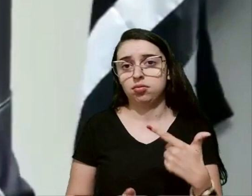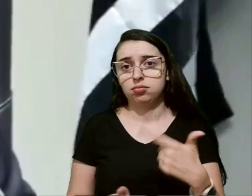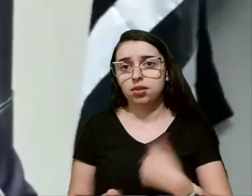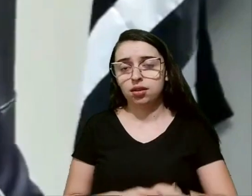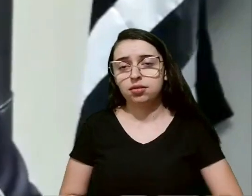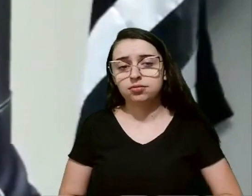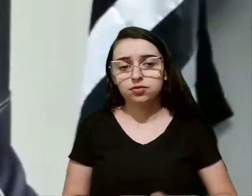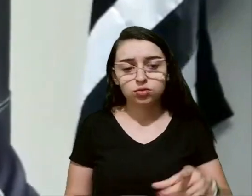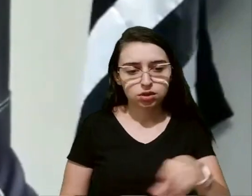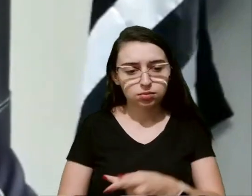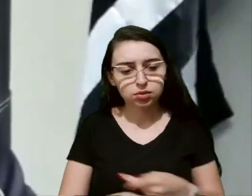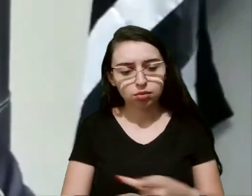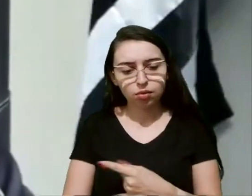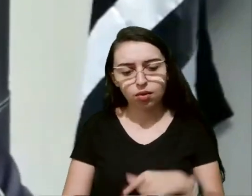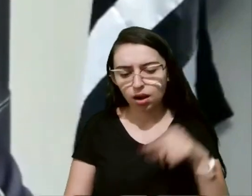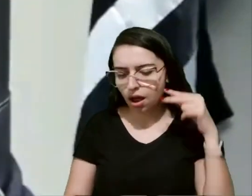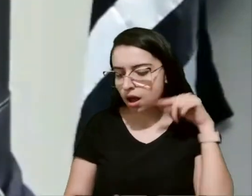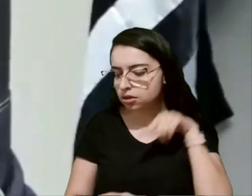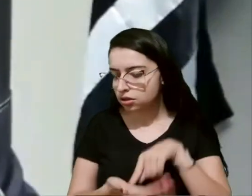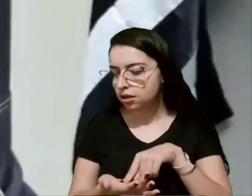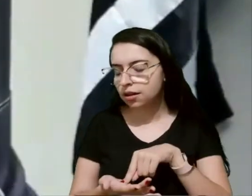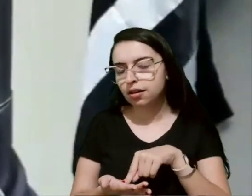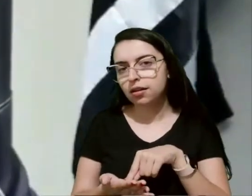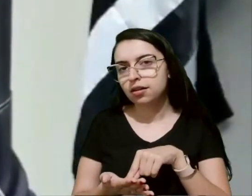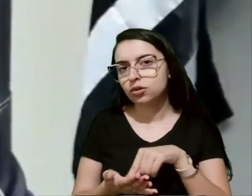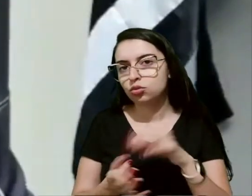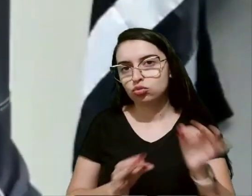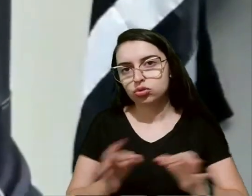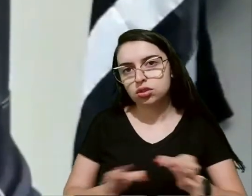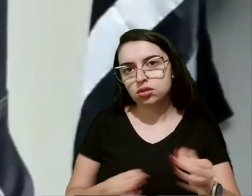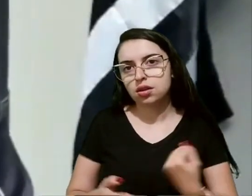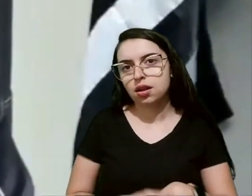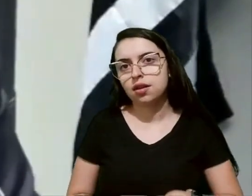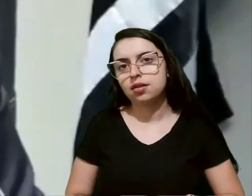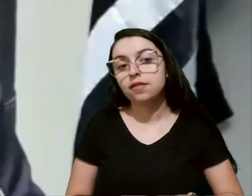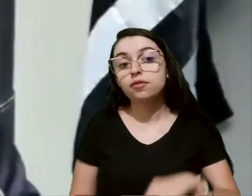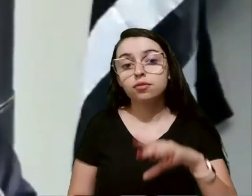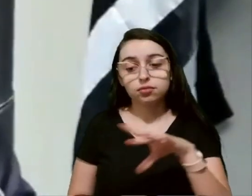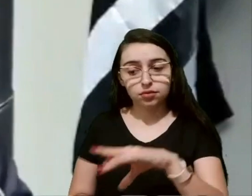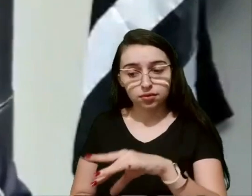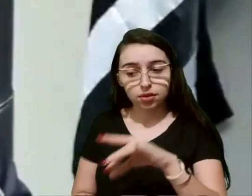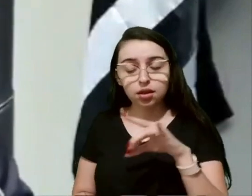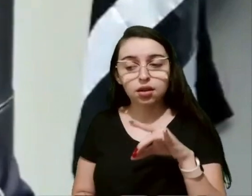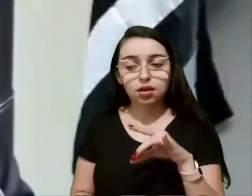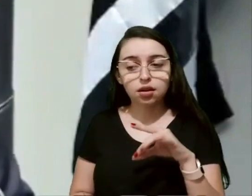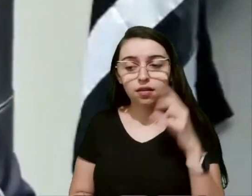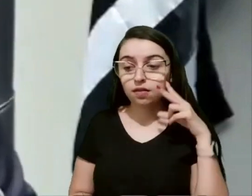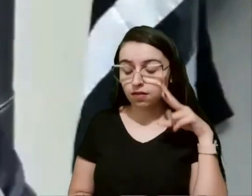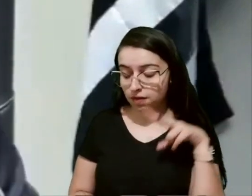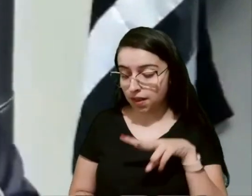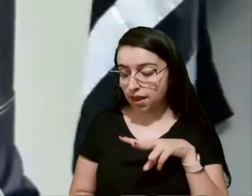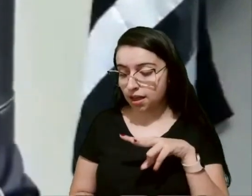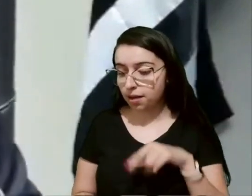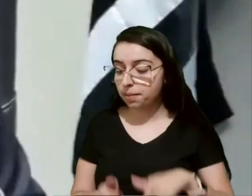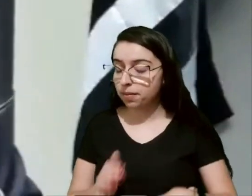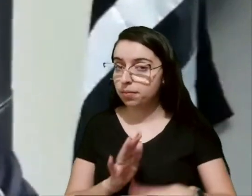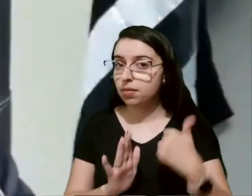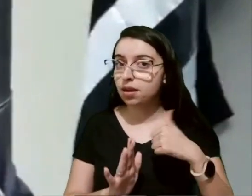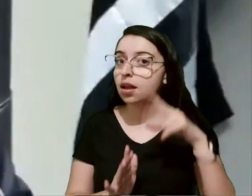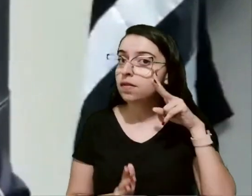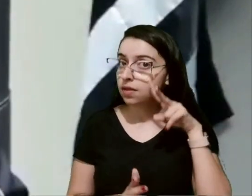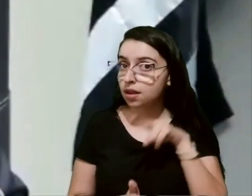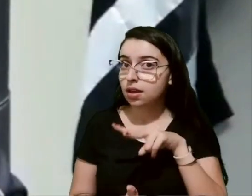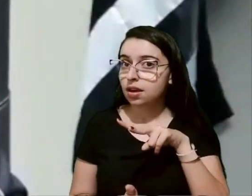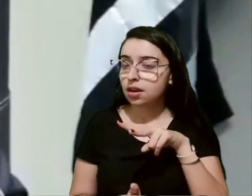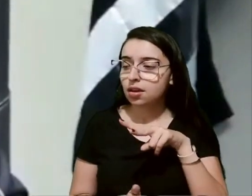Então você não vai achar a segurança jurídica nesse sentido no judiciário. O judiciário, ele vai detectar. A primeira função dele é